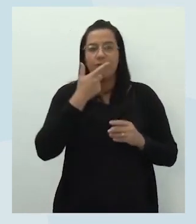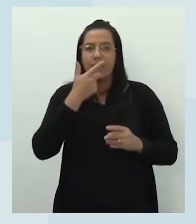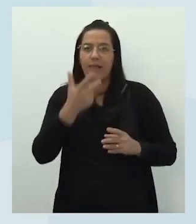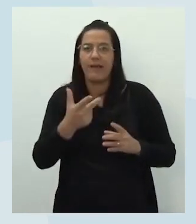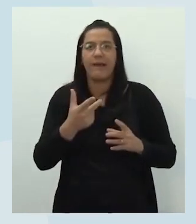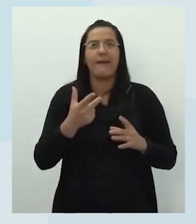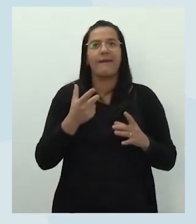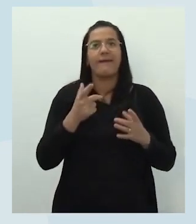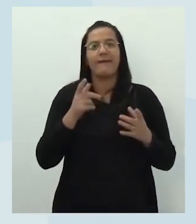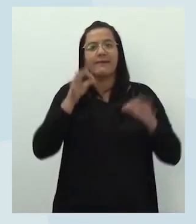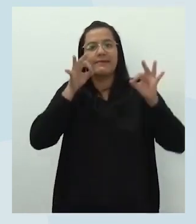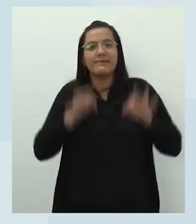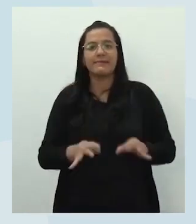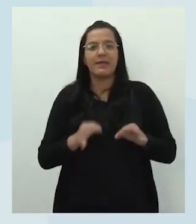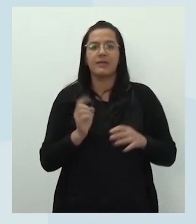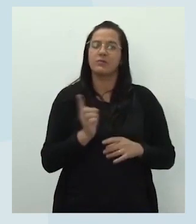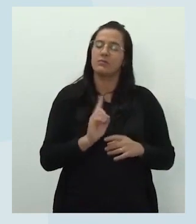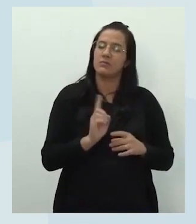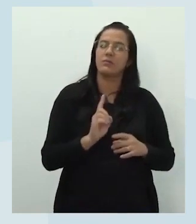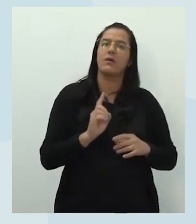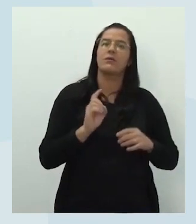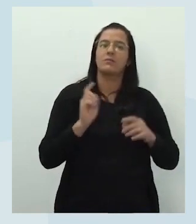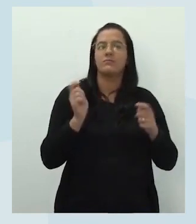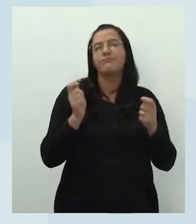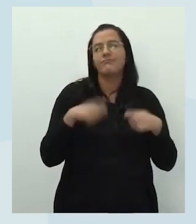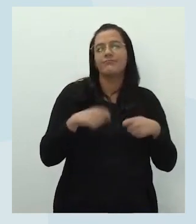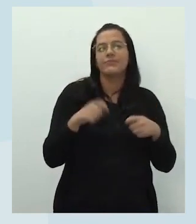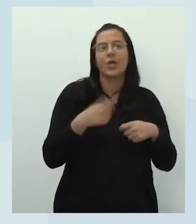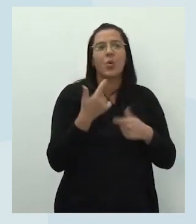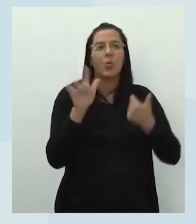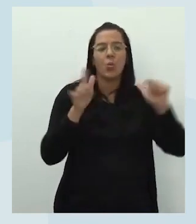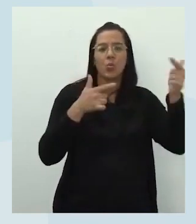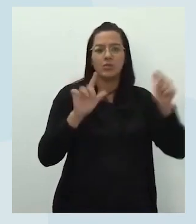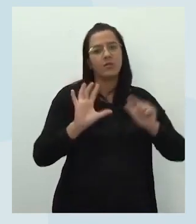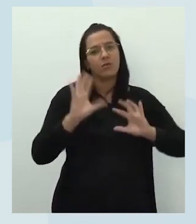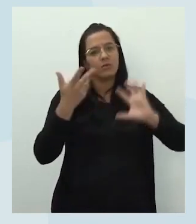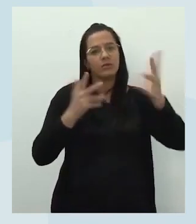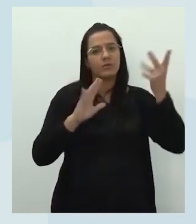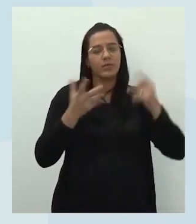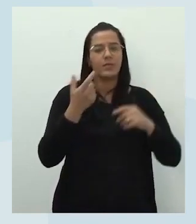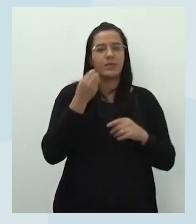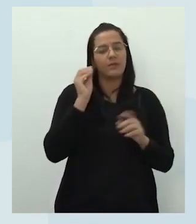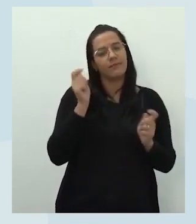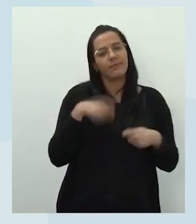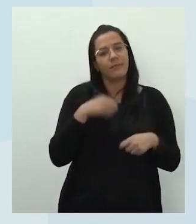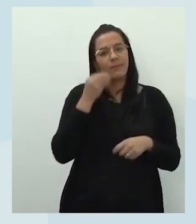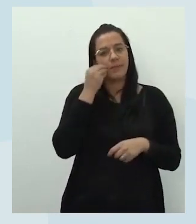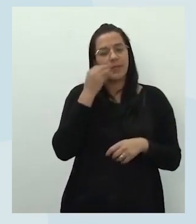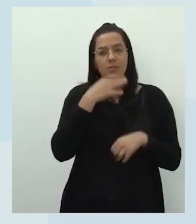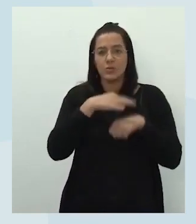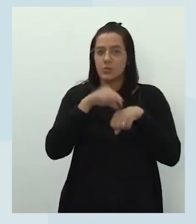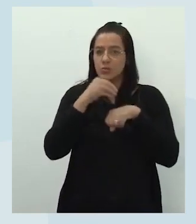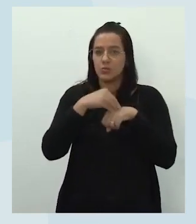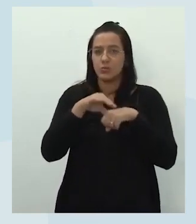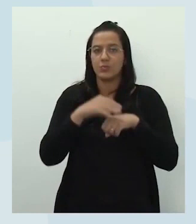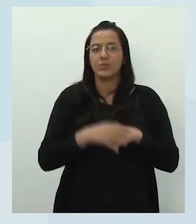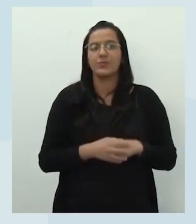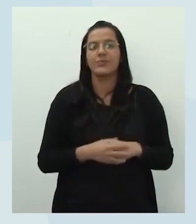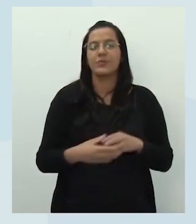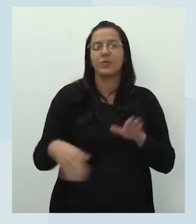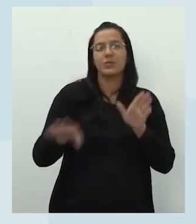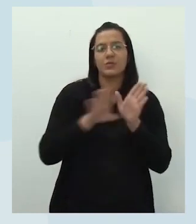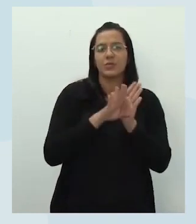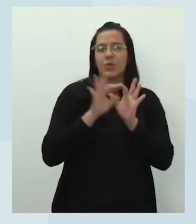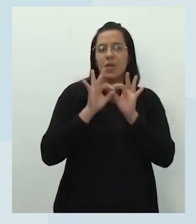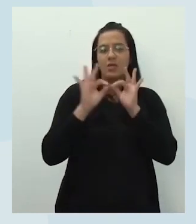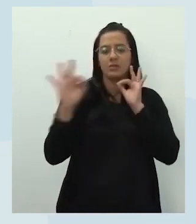tá certo? Que eles sabem, mas e se tivesse outras situações? Então, são hipóteses. Quando o som chegou, a distância